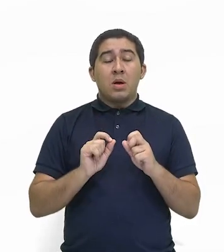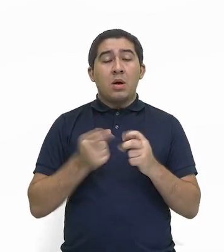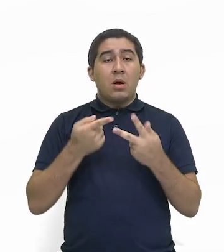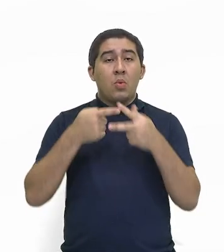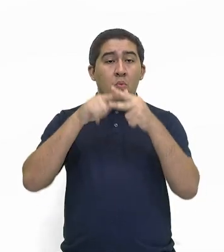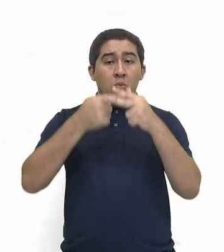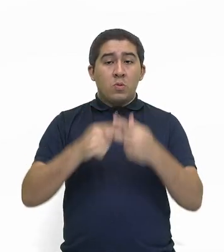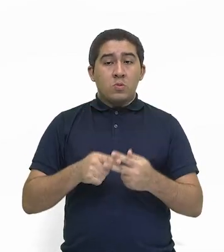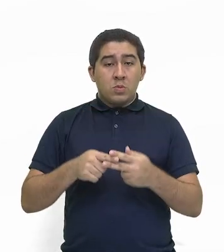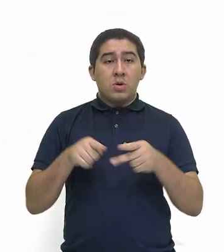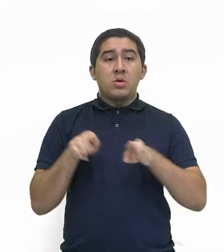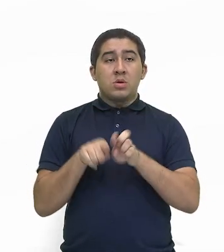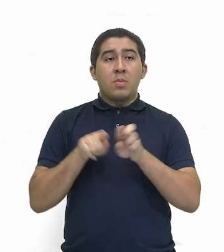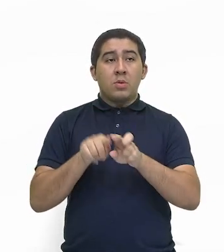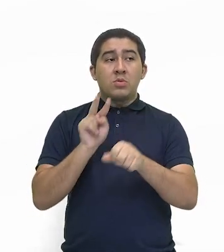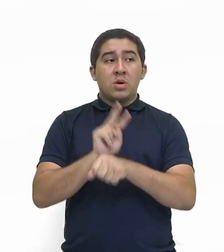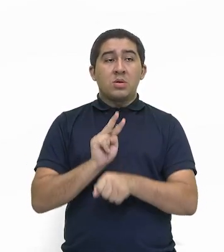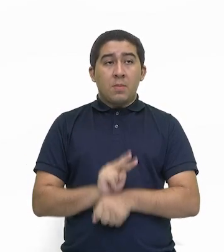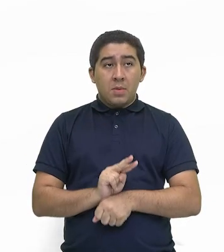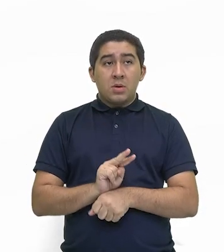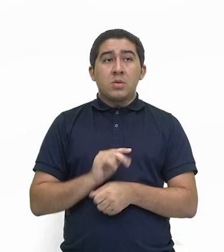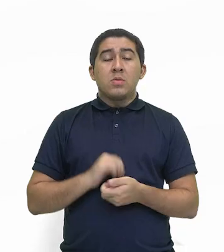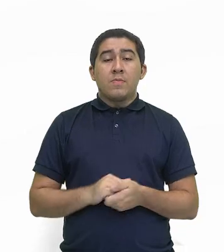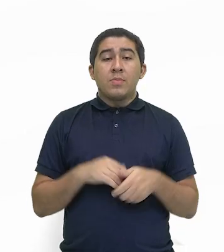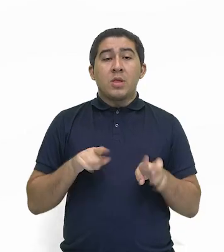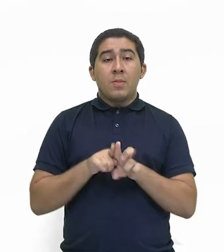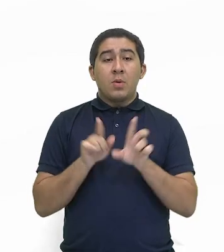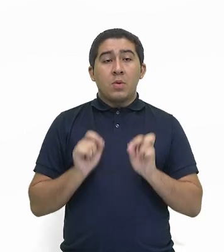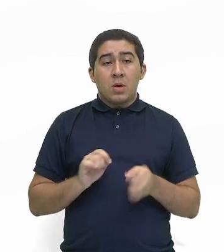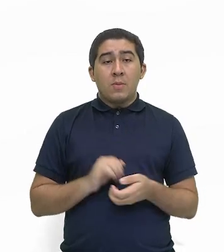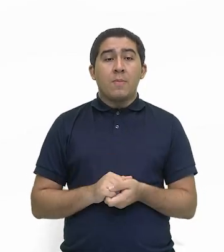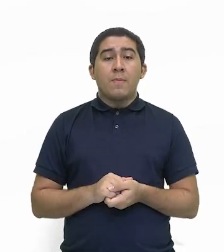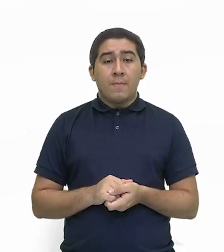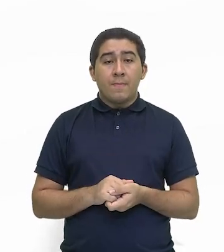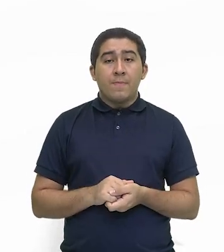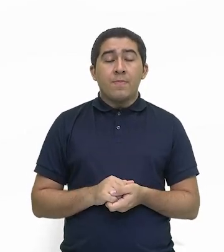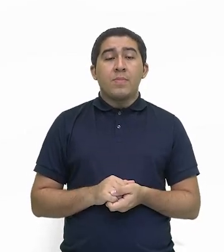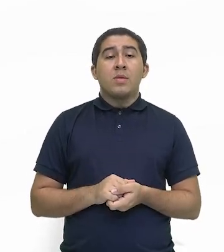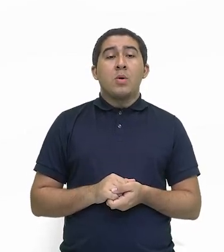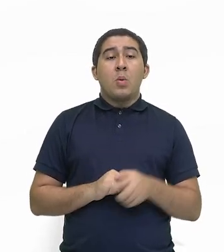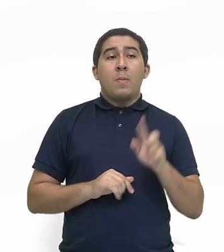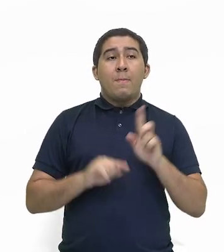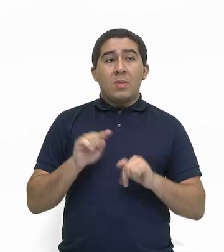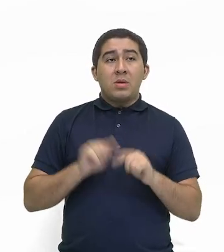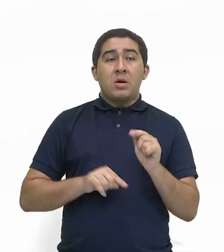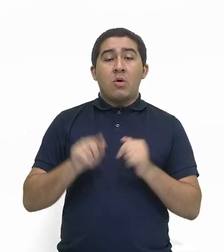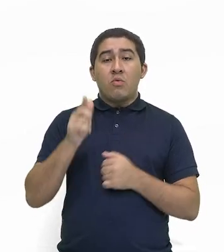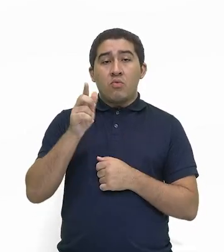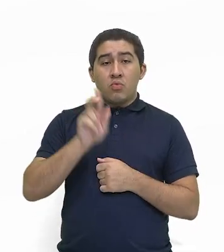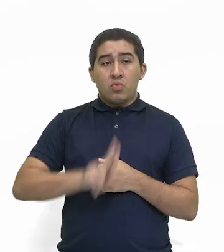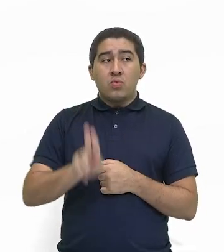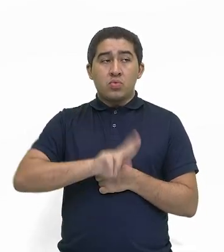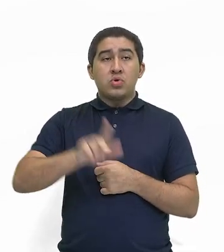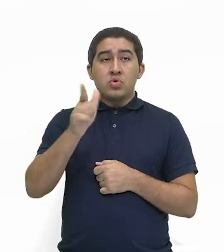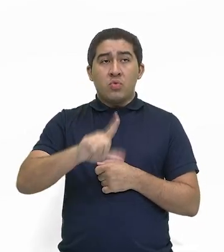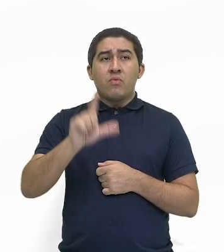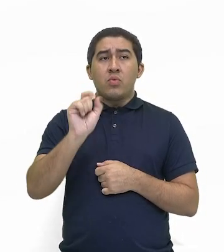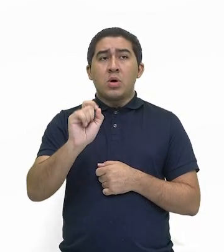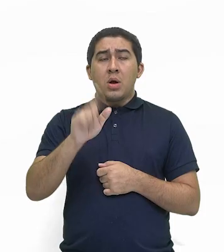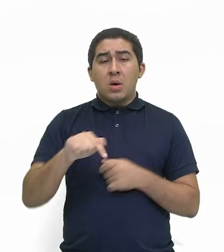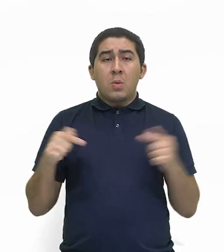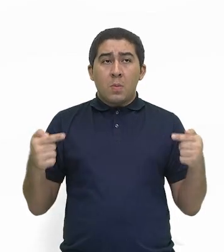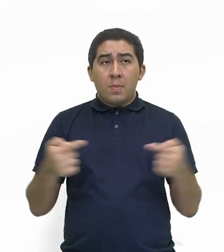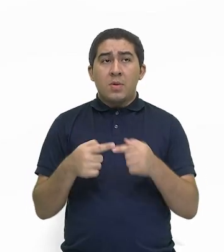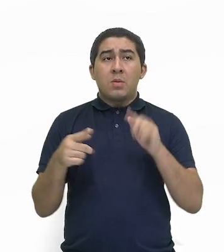desmontagem, o tratamento e a recuperação de materiais. Então, o que seria